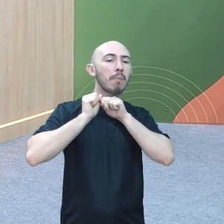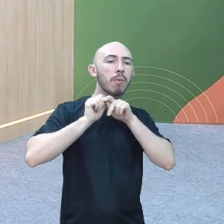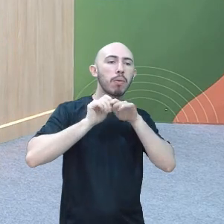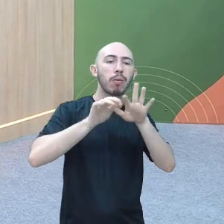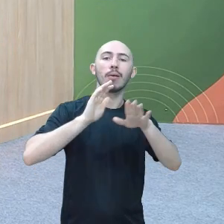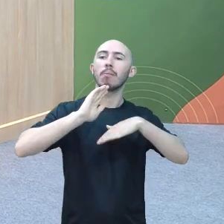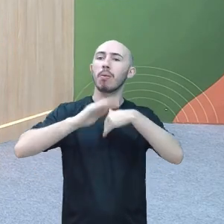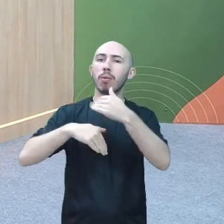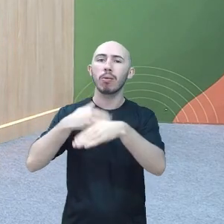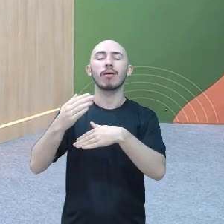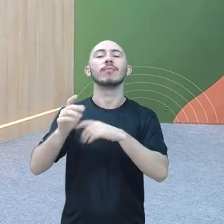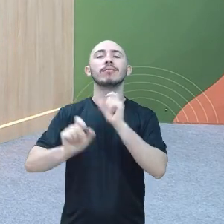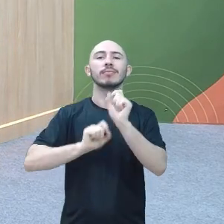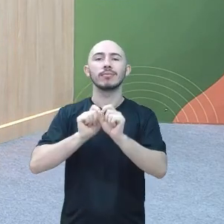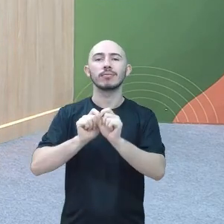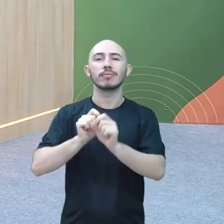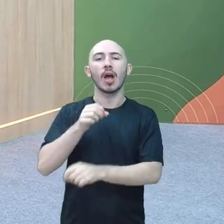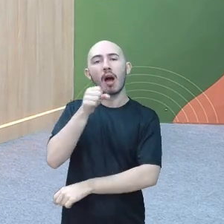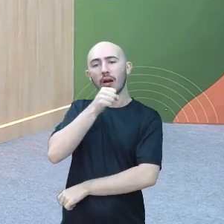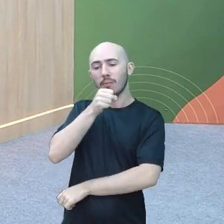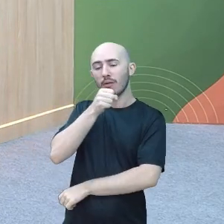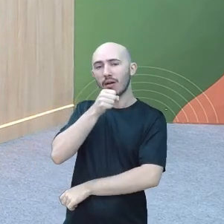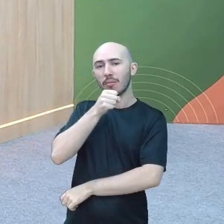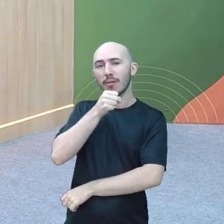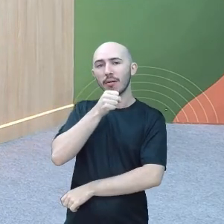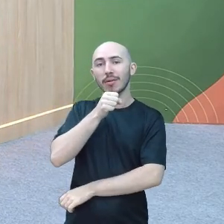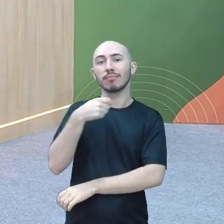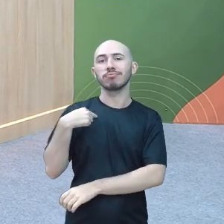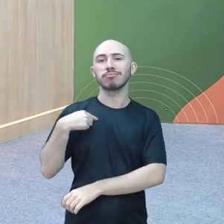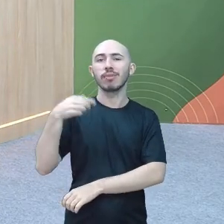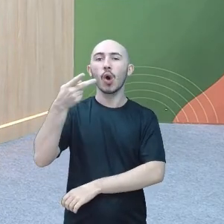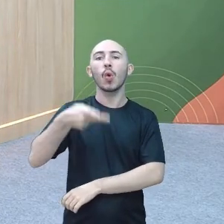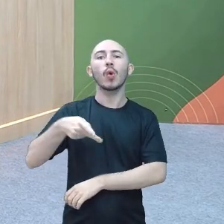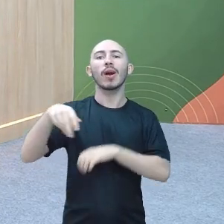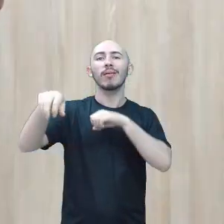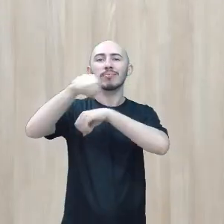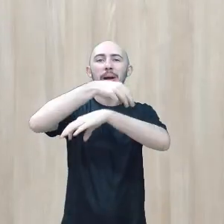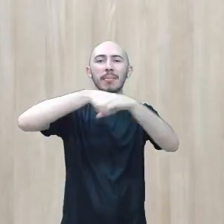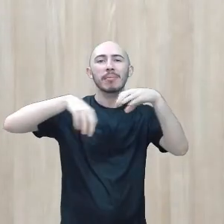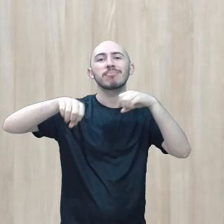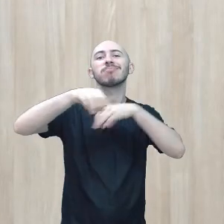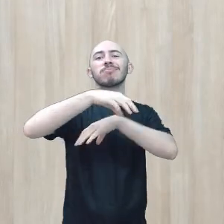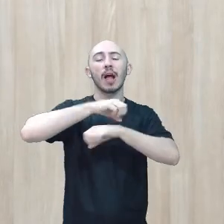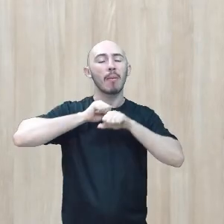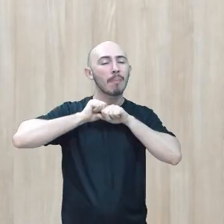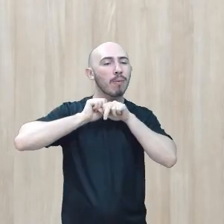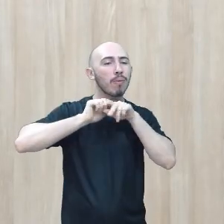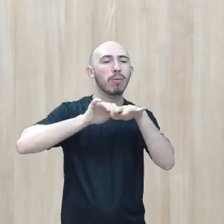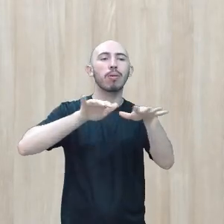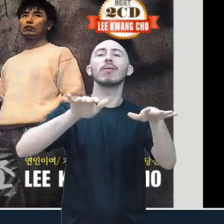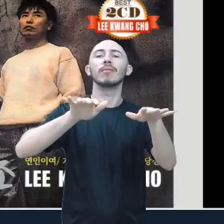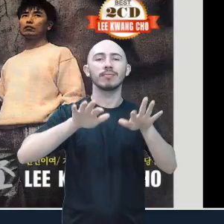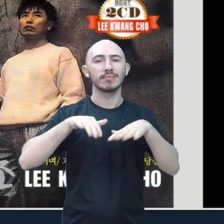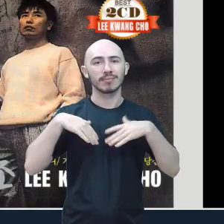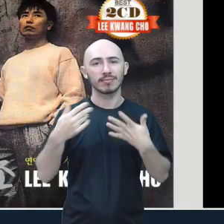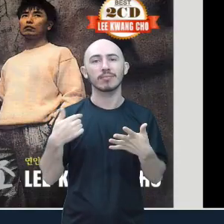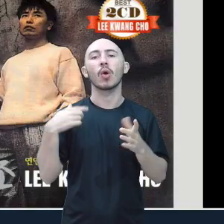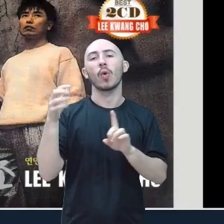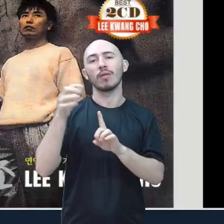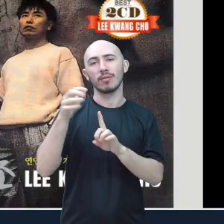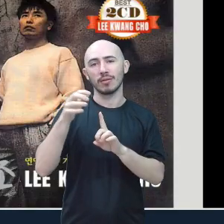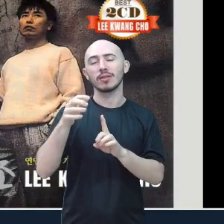vê também essa presença muito forte aí das baladas nesse sentido,